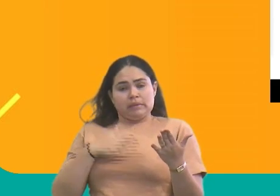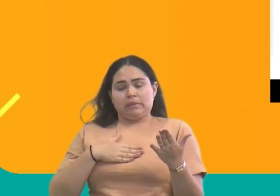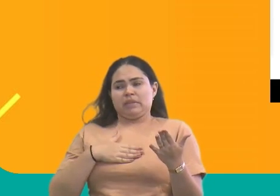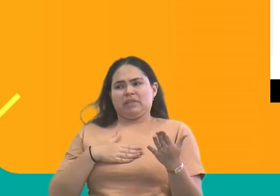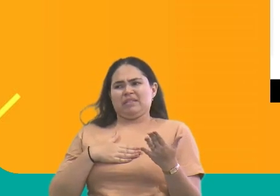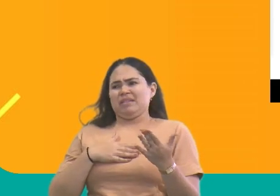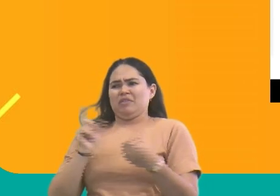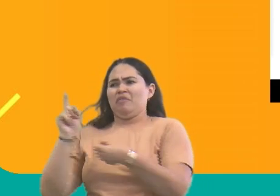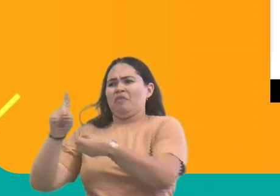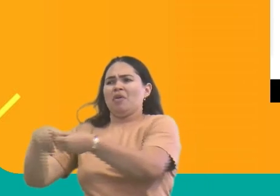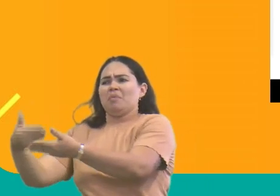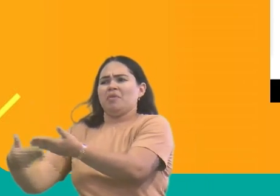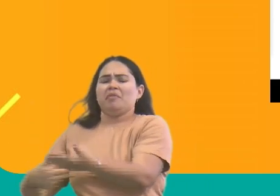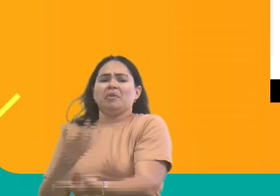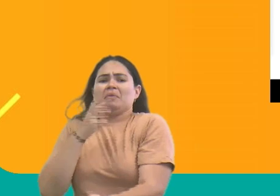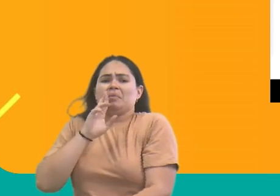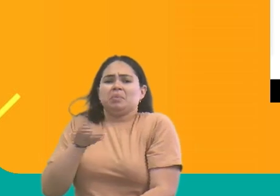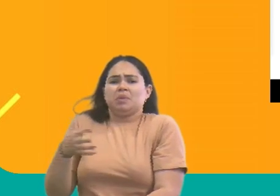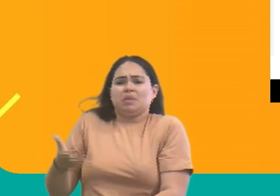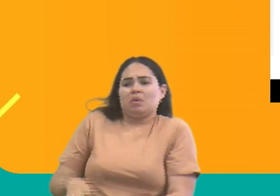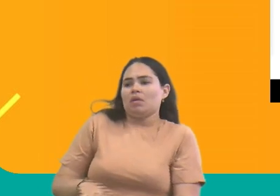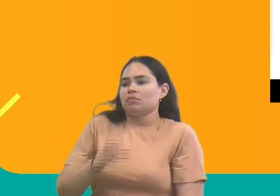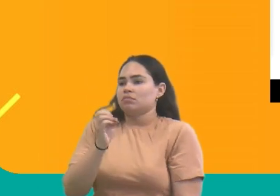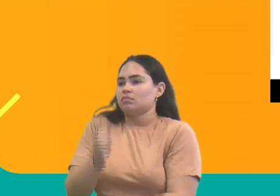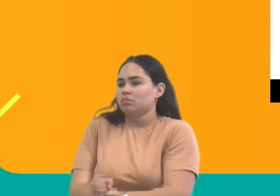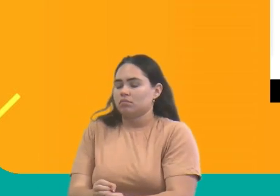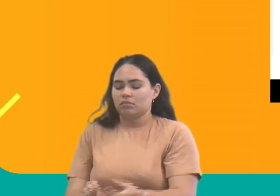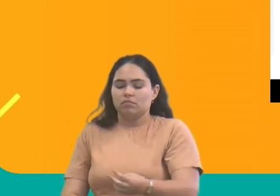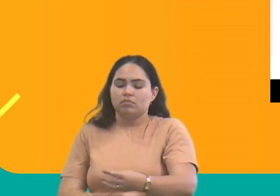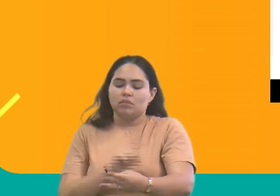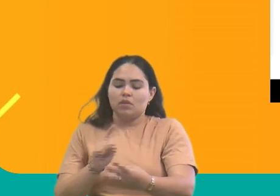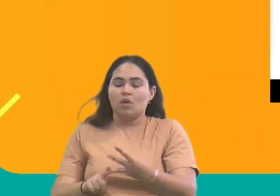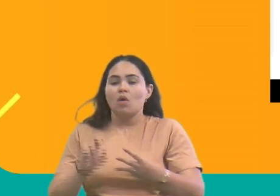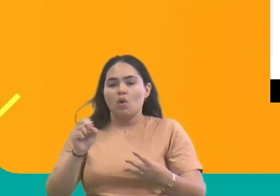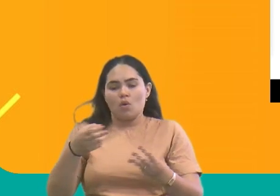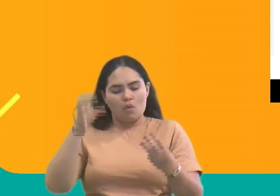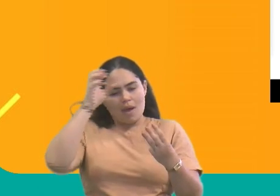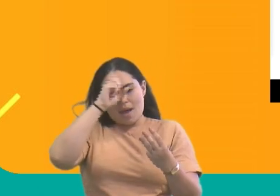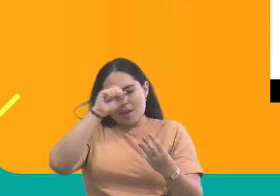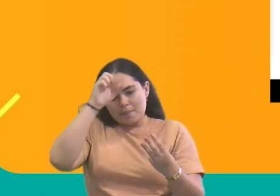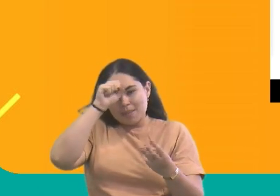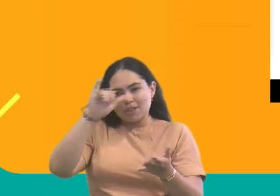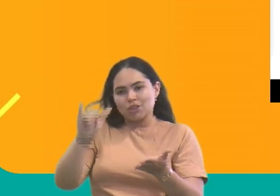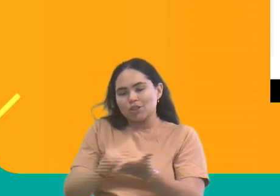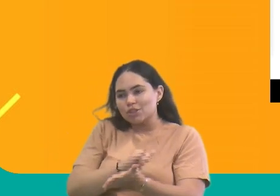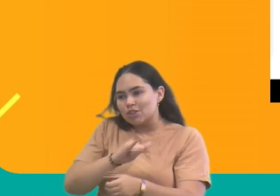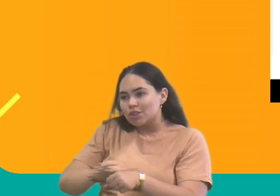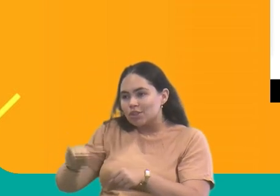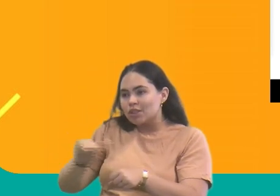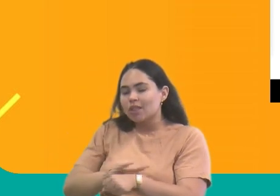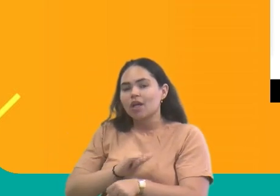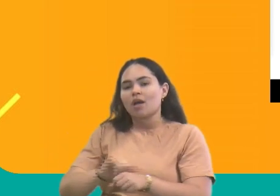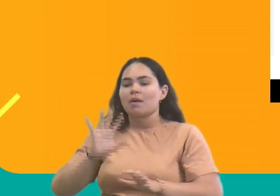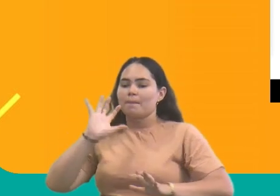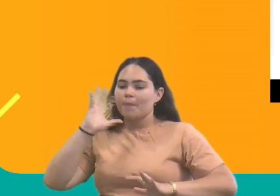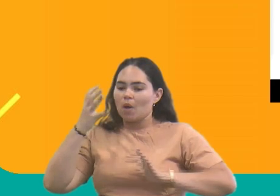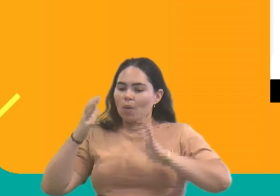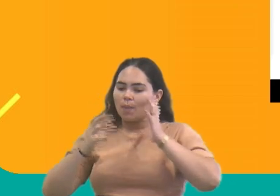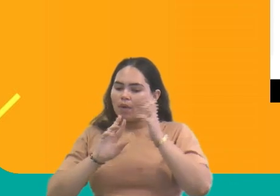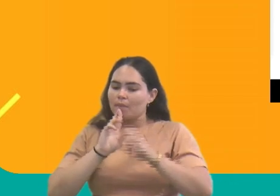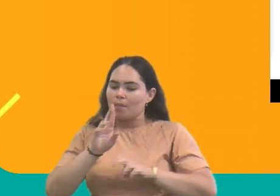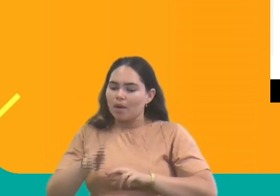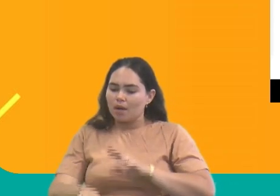casa. Ou você pode aprender estratégias para resolver a bendita